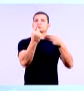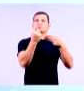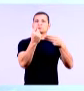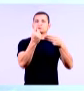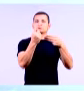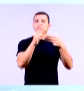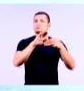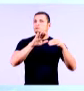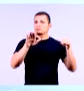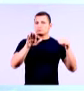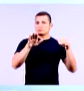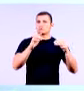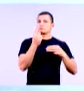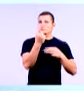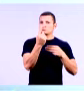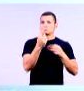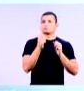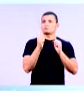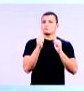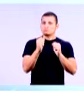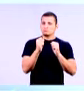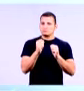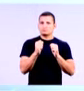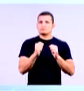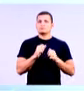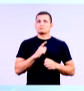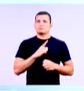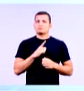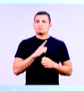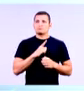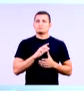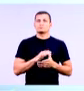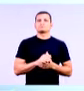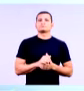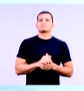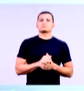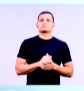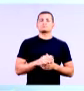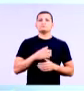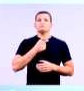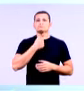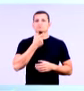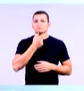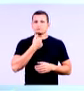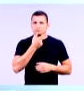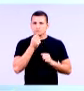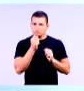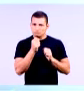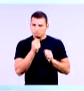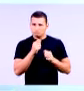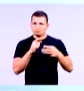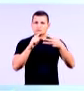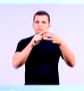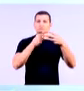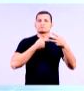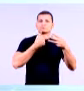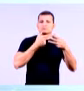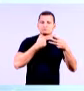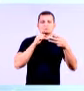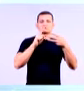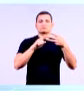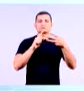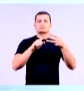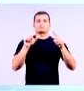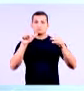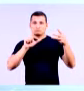provedor, certo? Você pode chegar num único provedor e ter voz, ou seja, telefone, telefonia,